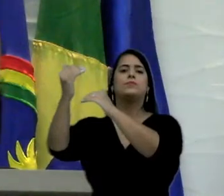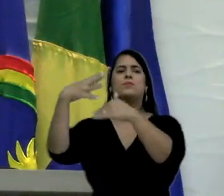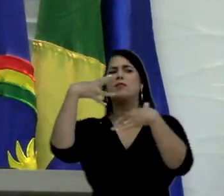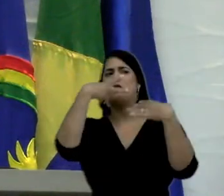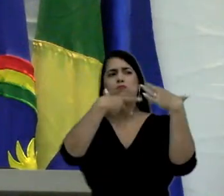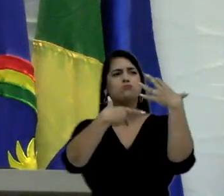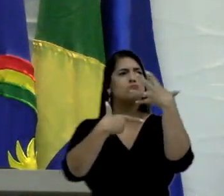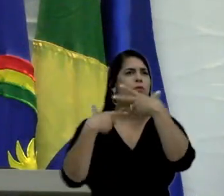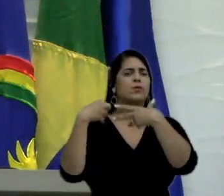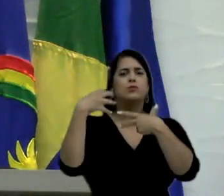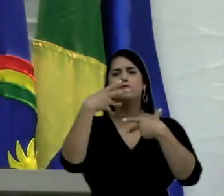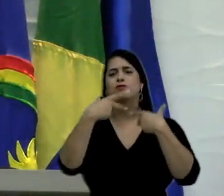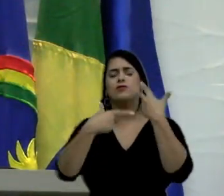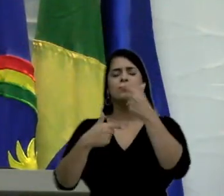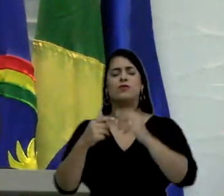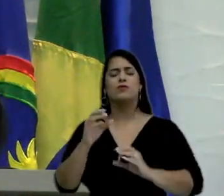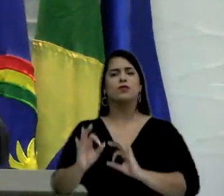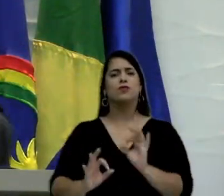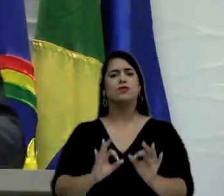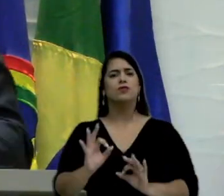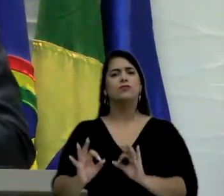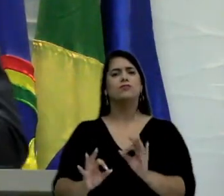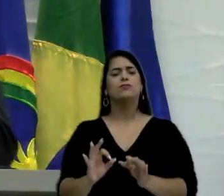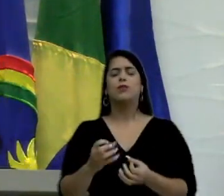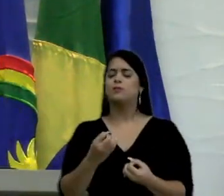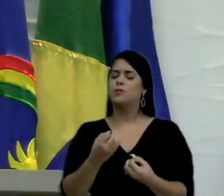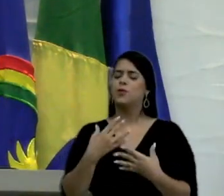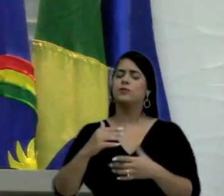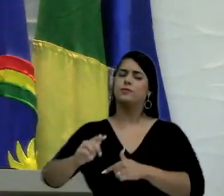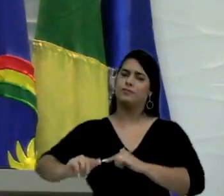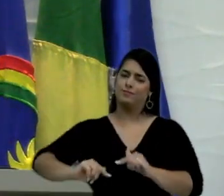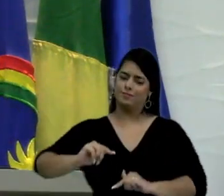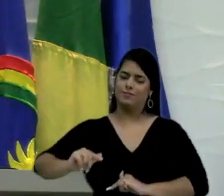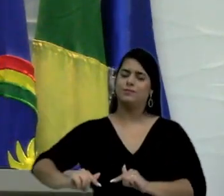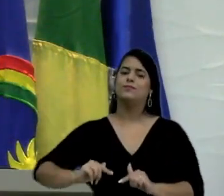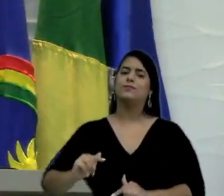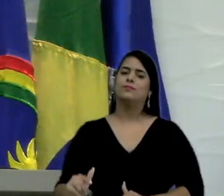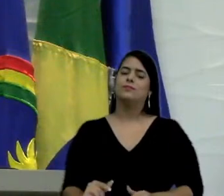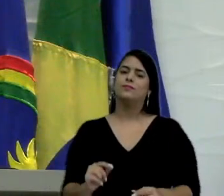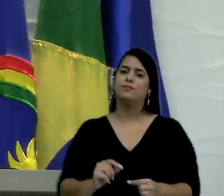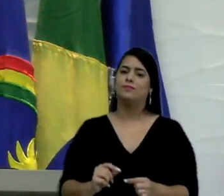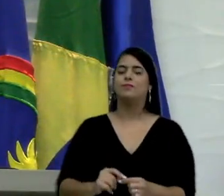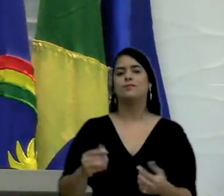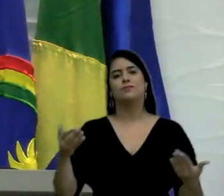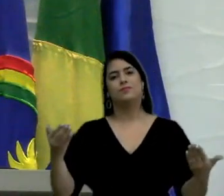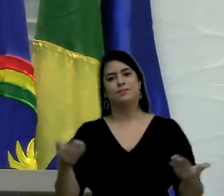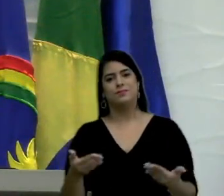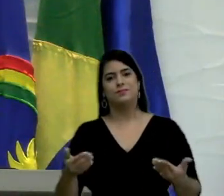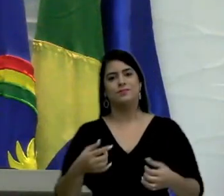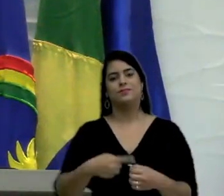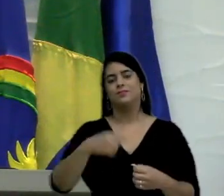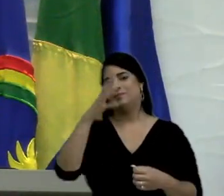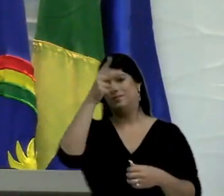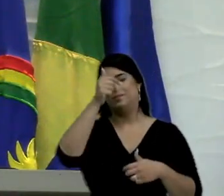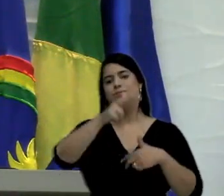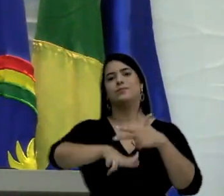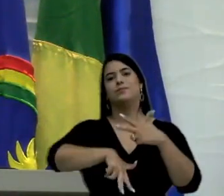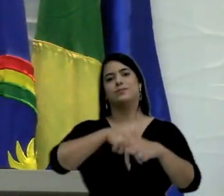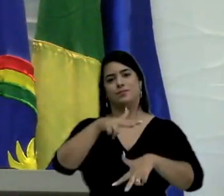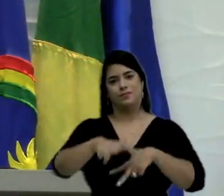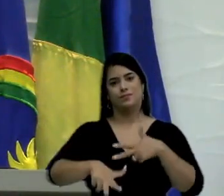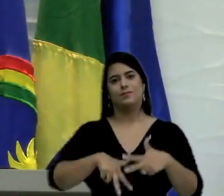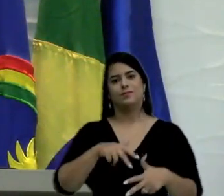a beleza e os bons trabalhos prestados hoje aqui em São Bento do